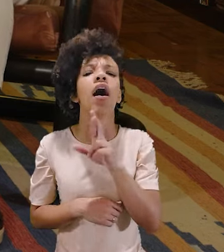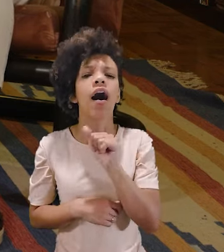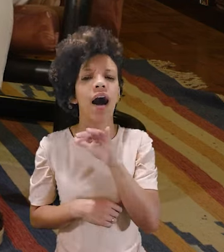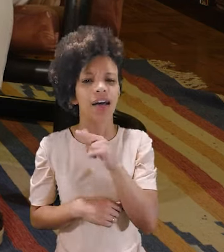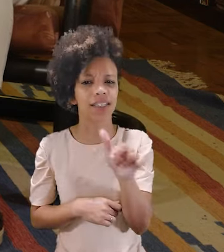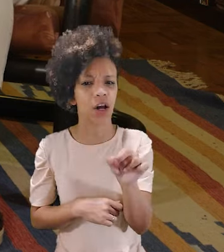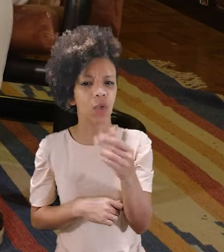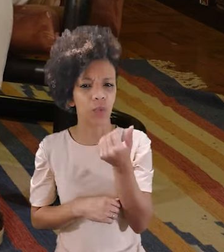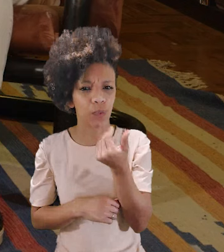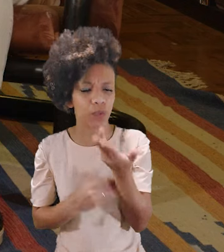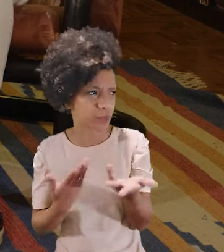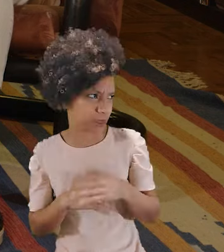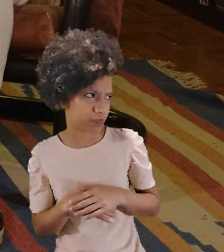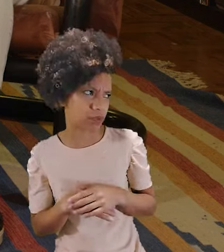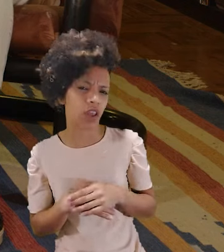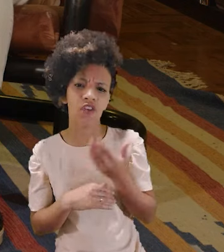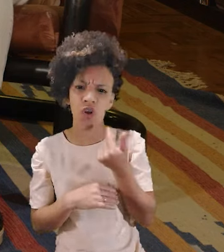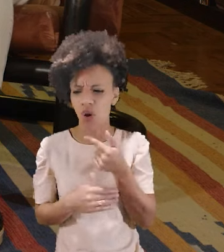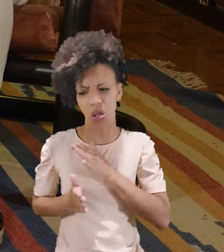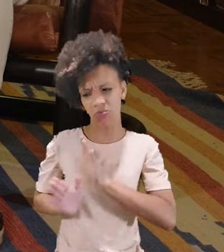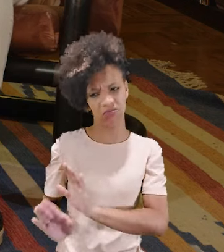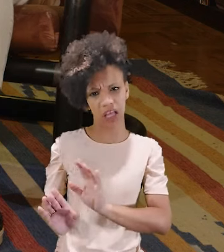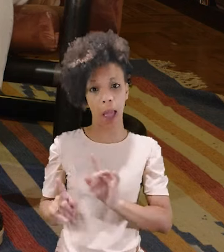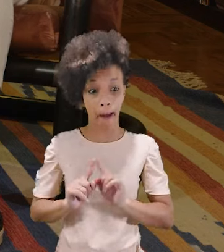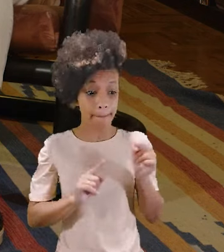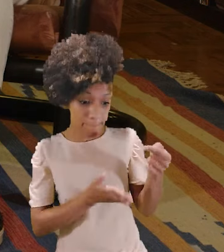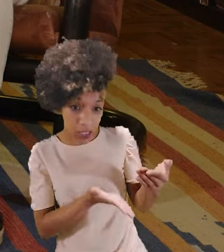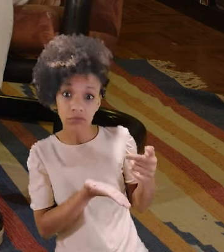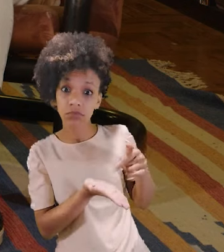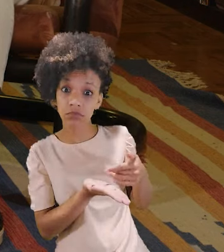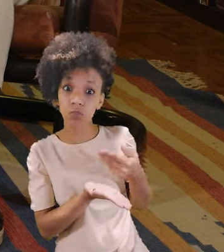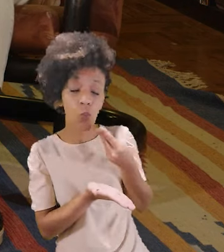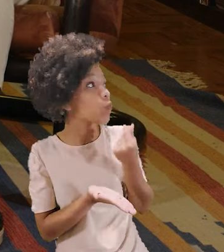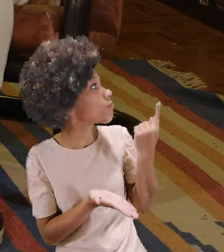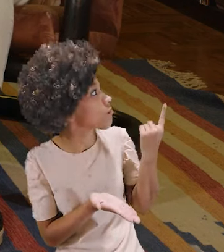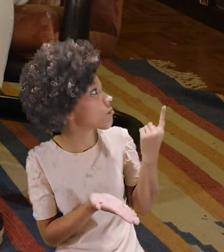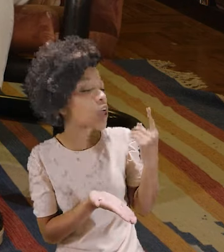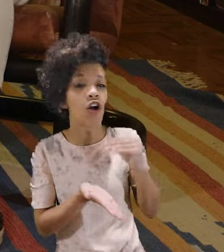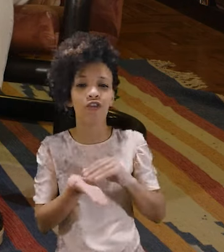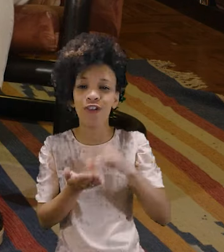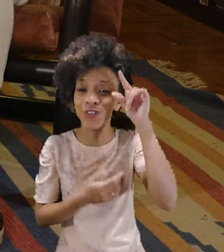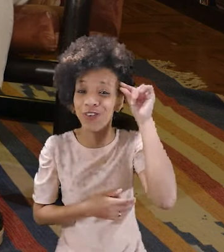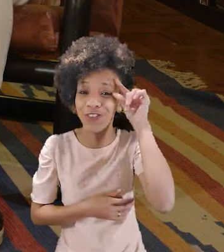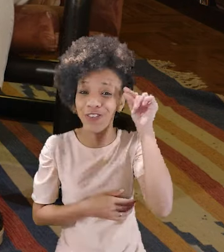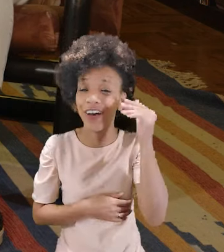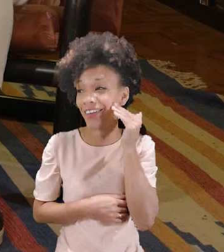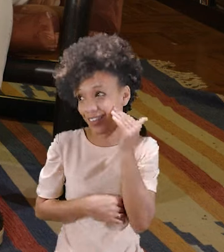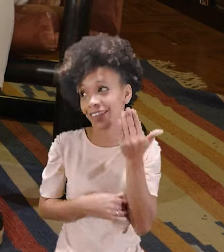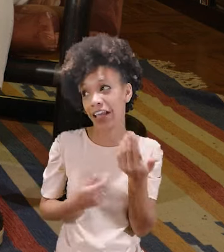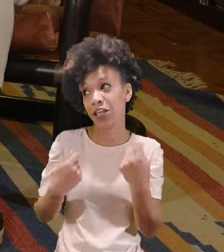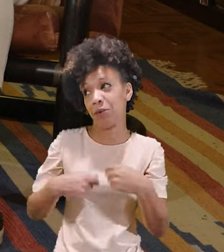Tem ração lá que eles falavam né cara eu não comi aquela razão mas desde aquele gostoso faltou o Dori